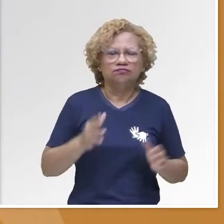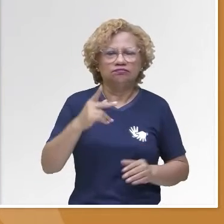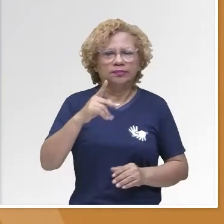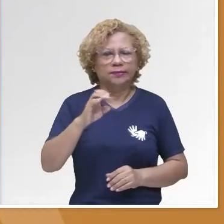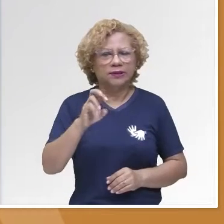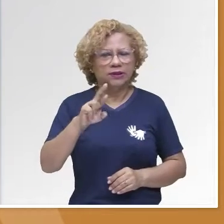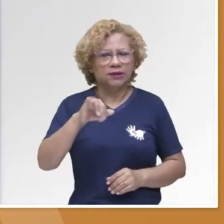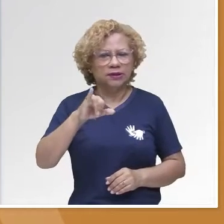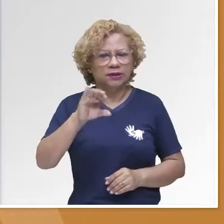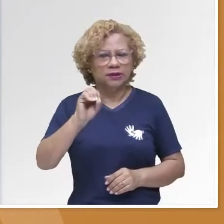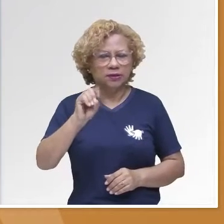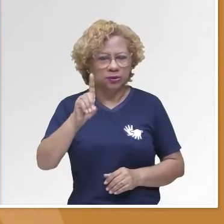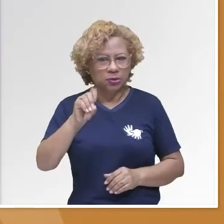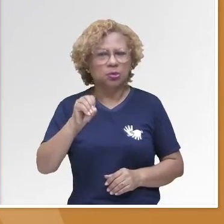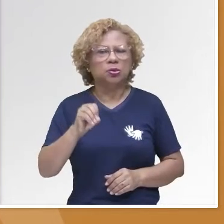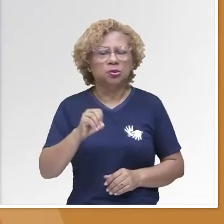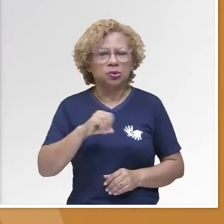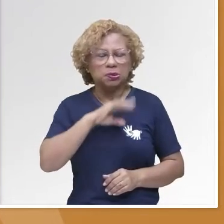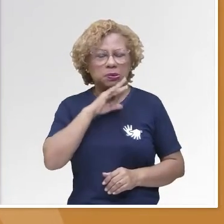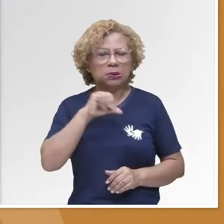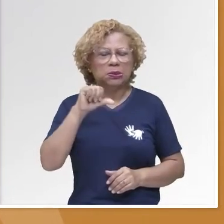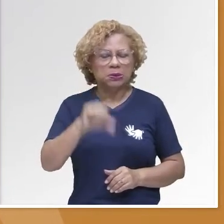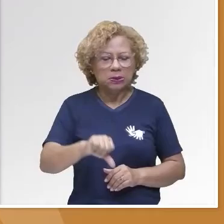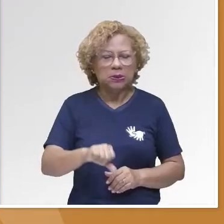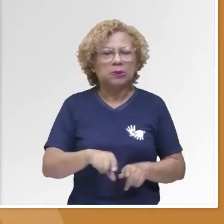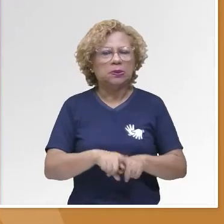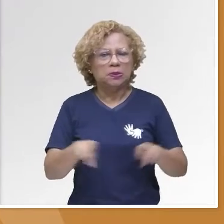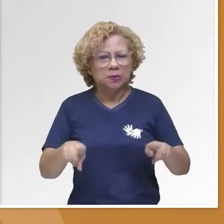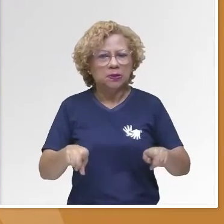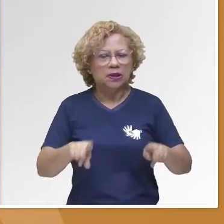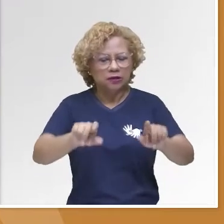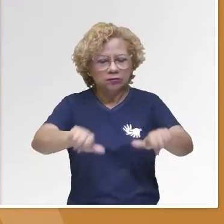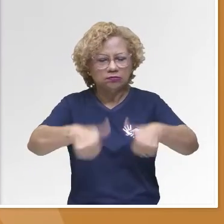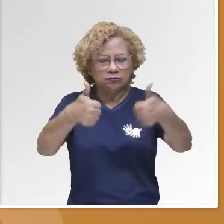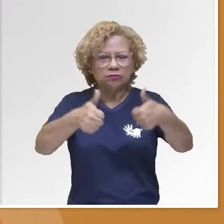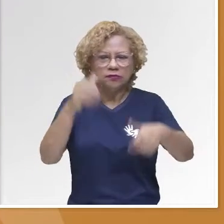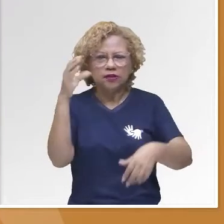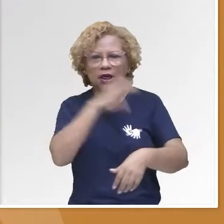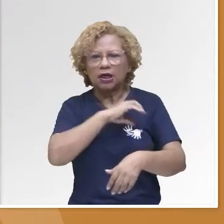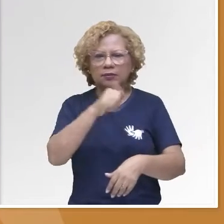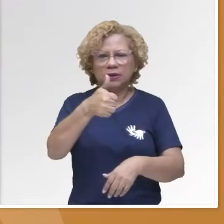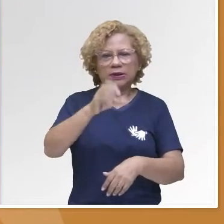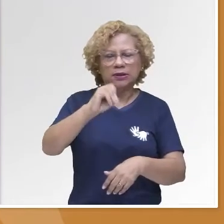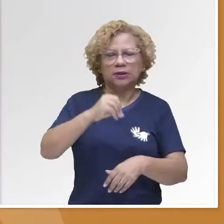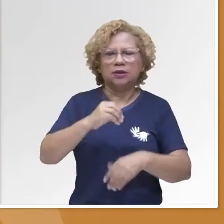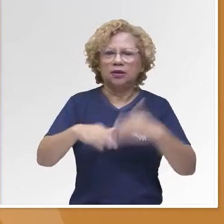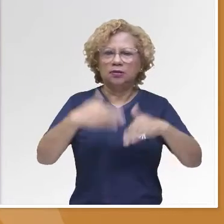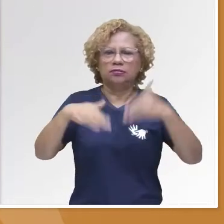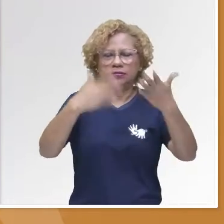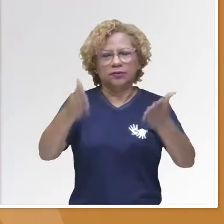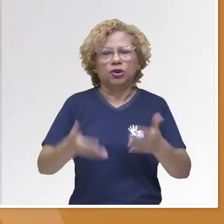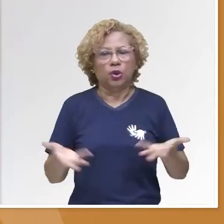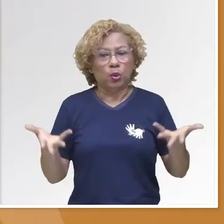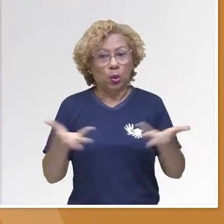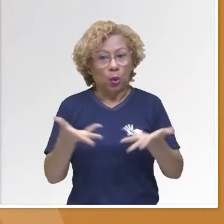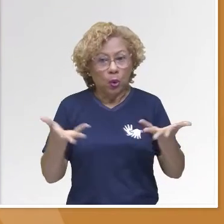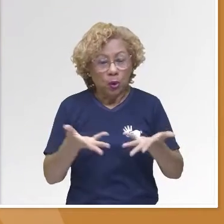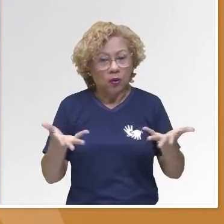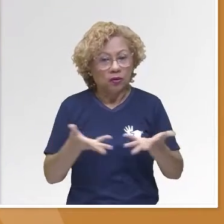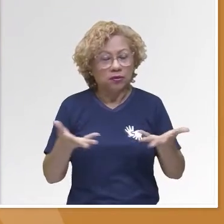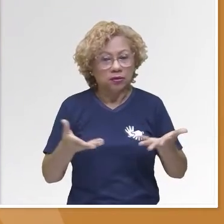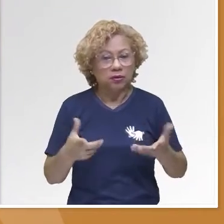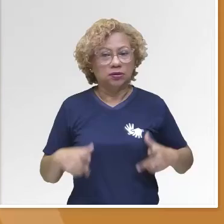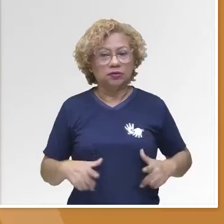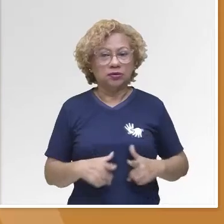Japão conseguiu se reerguer de uma forma muito rápida. E hoje em dia é uma das principais potências mundiais